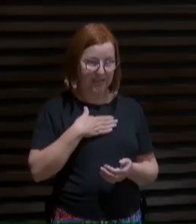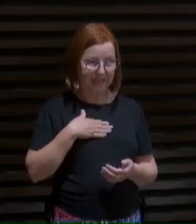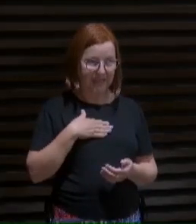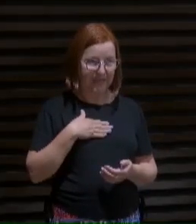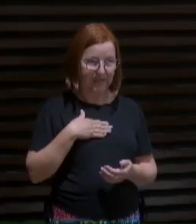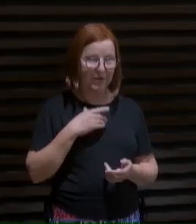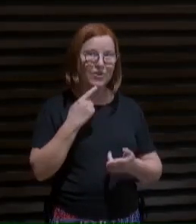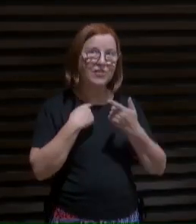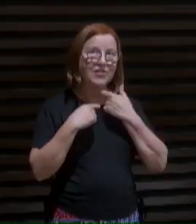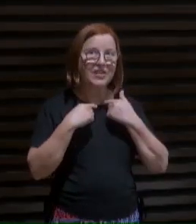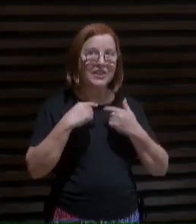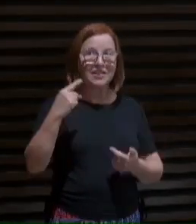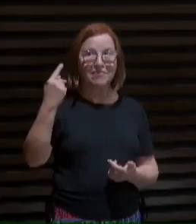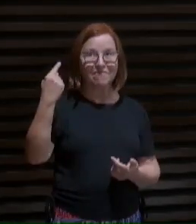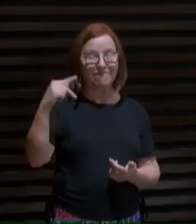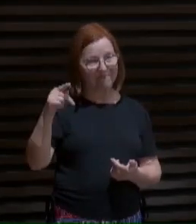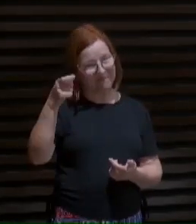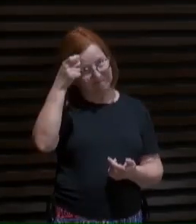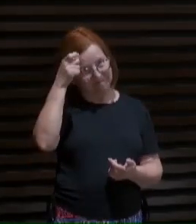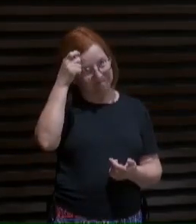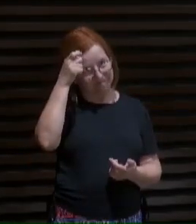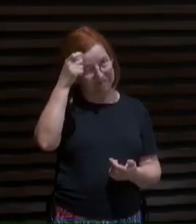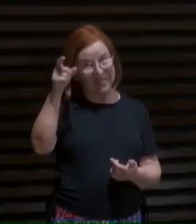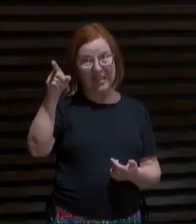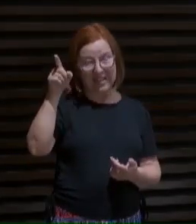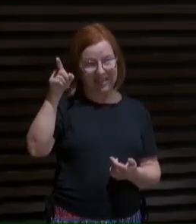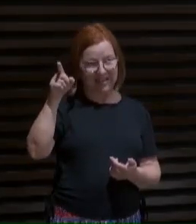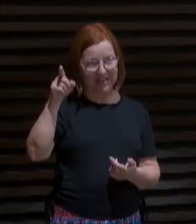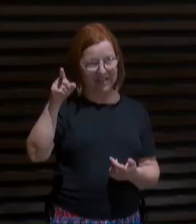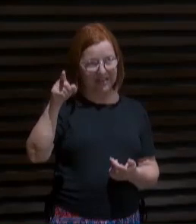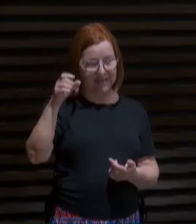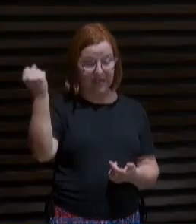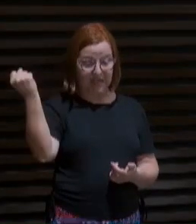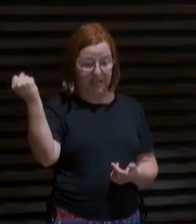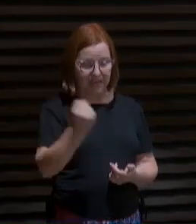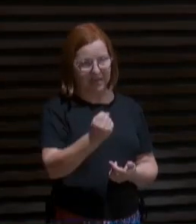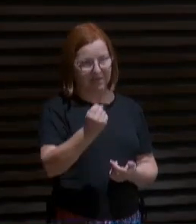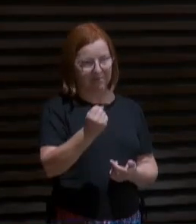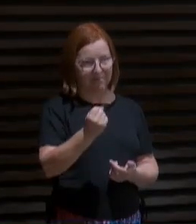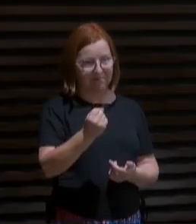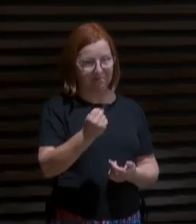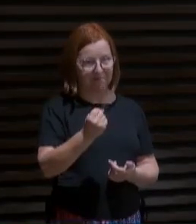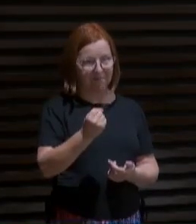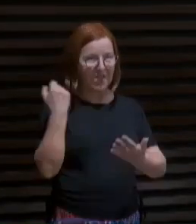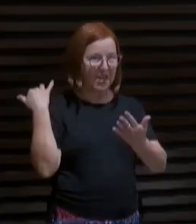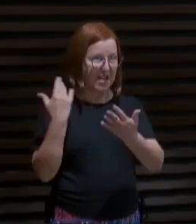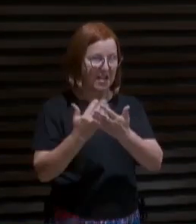satisfazer-lhe os desejos. Ele foi homicida, olha, desde o princípio.